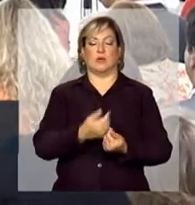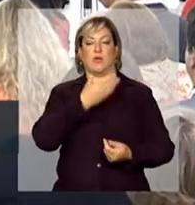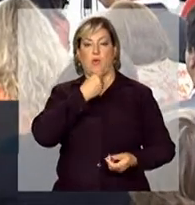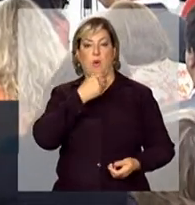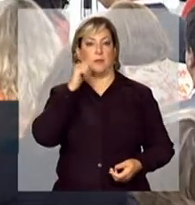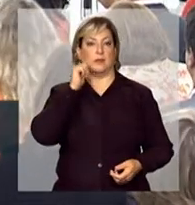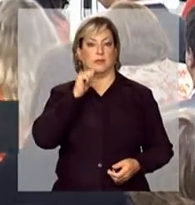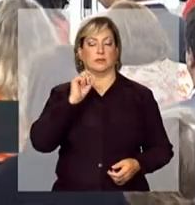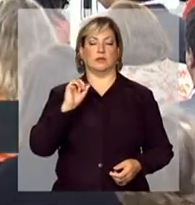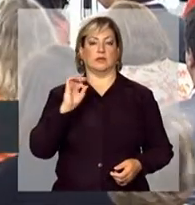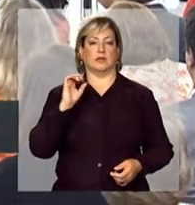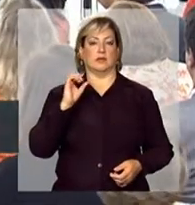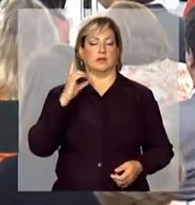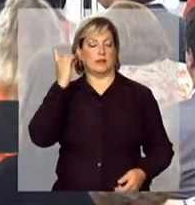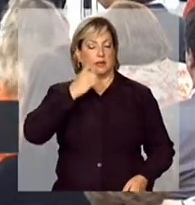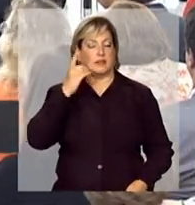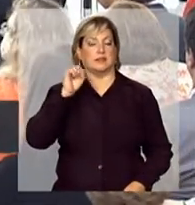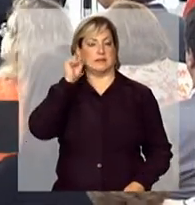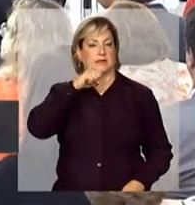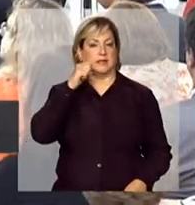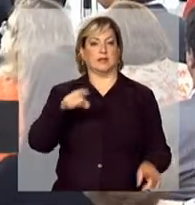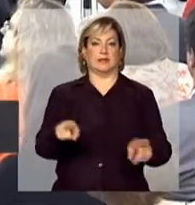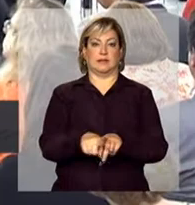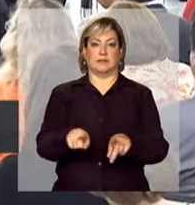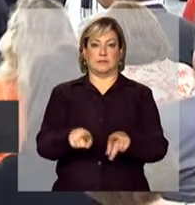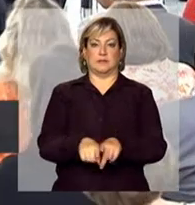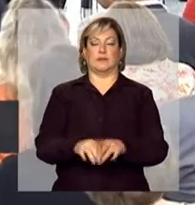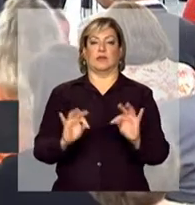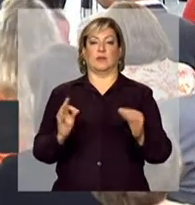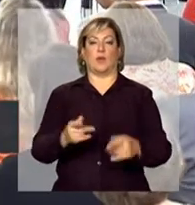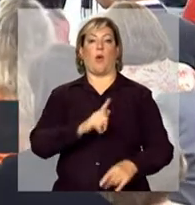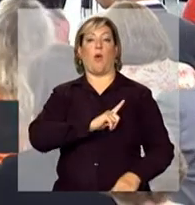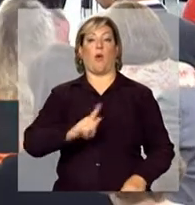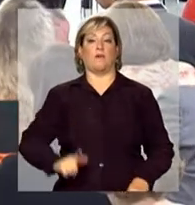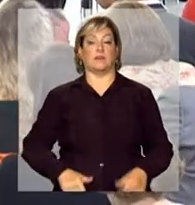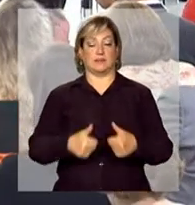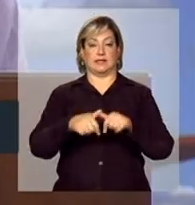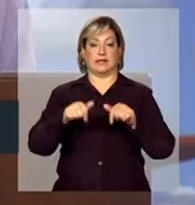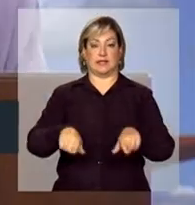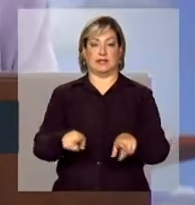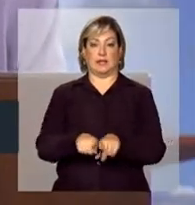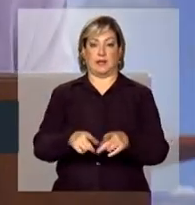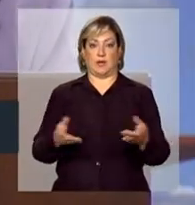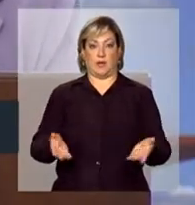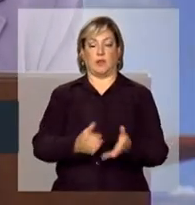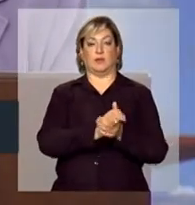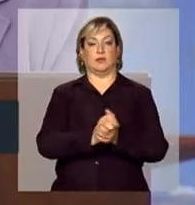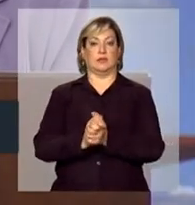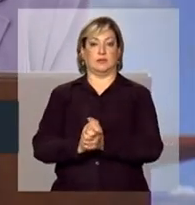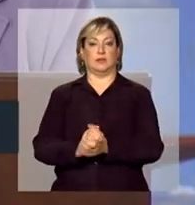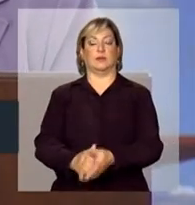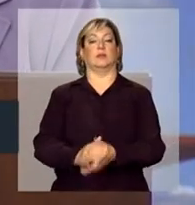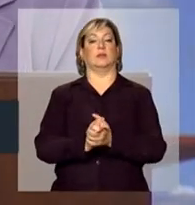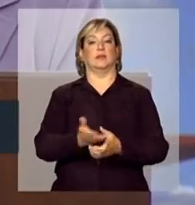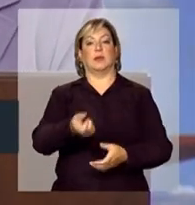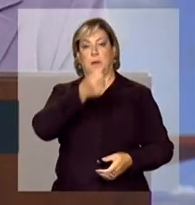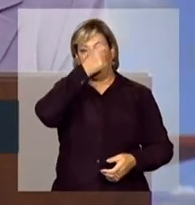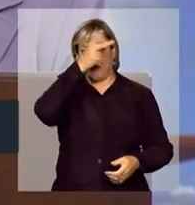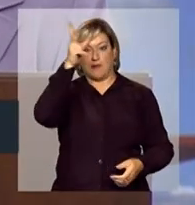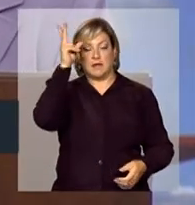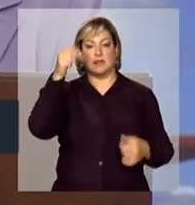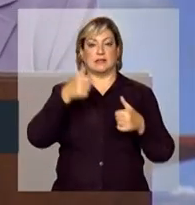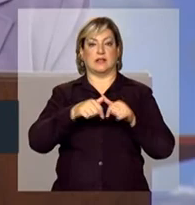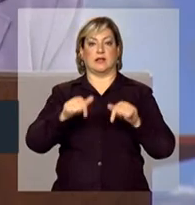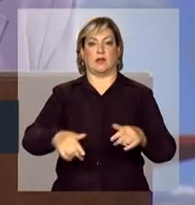senhoras deputadas cumprimentar os governadores aqui presente cumprimentar o feitos aqui